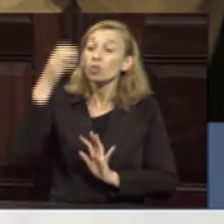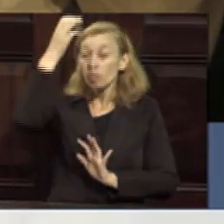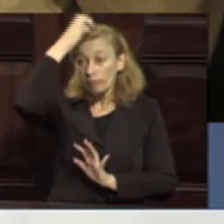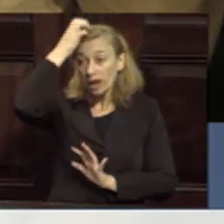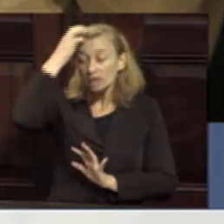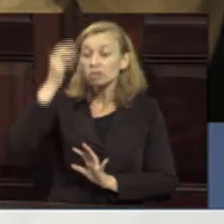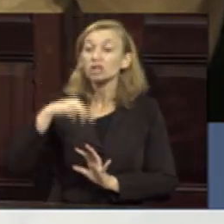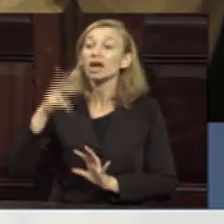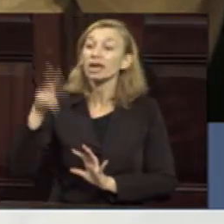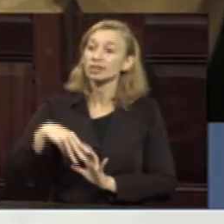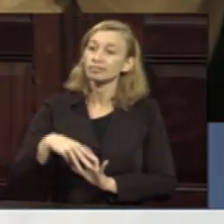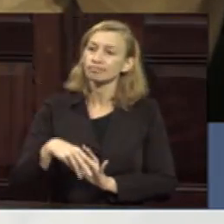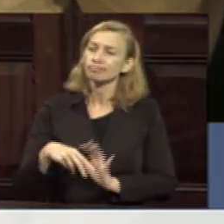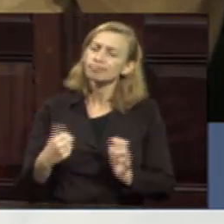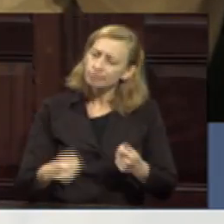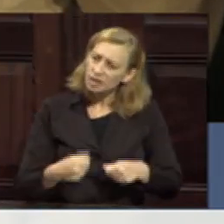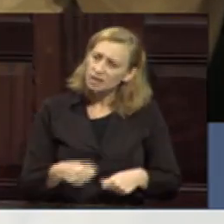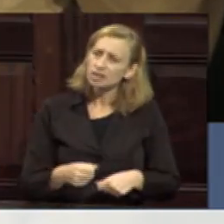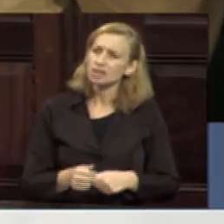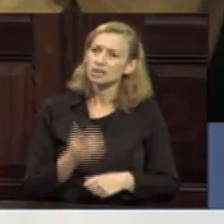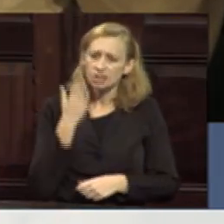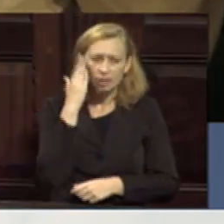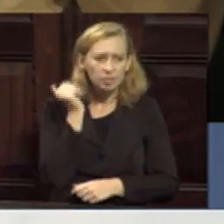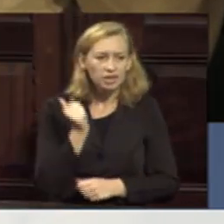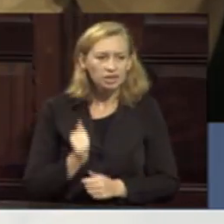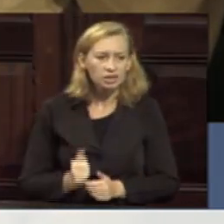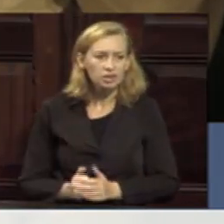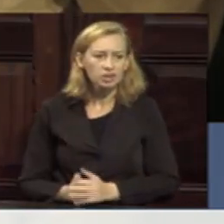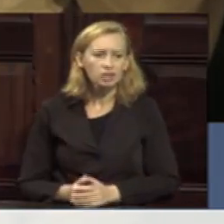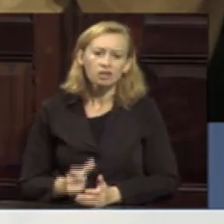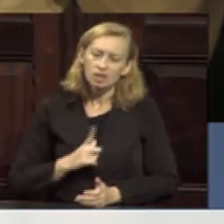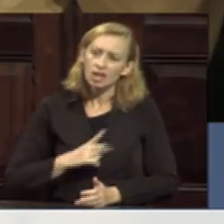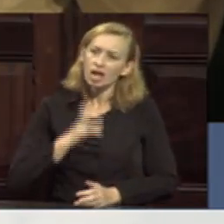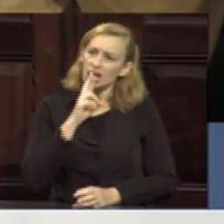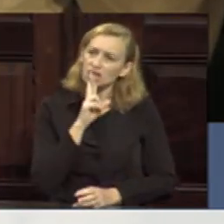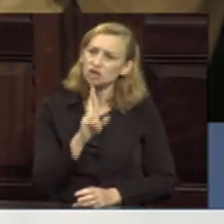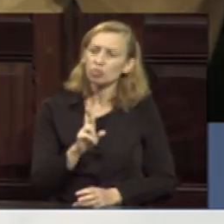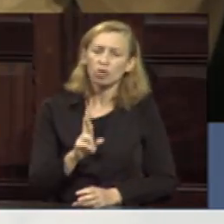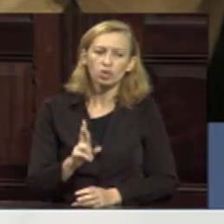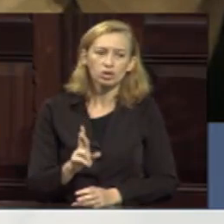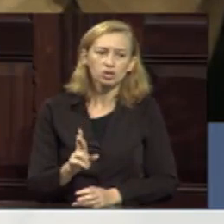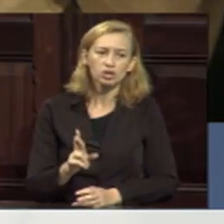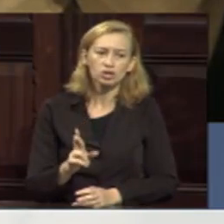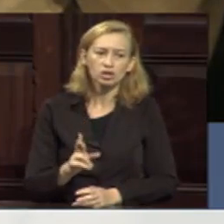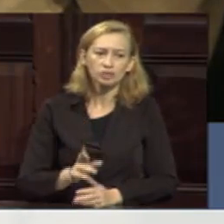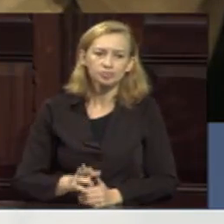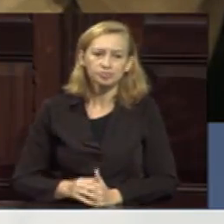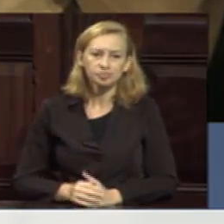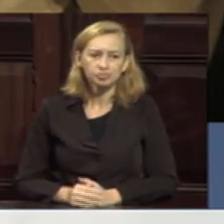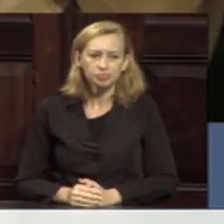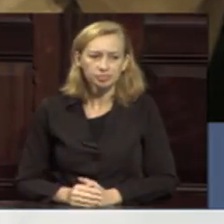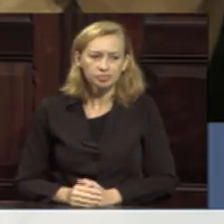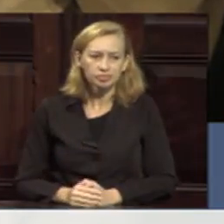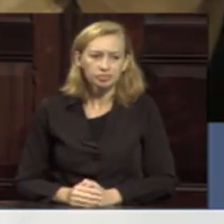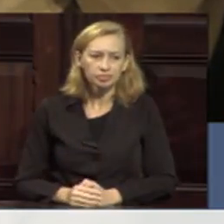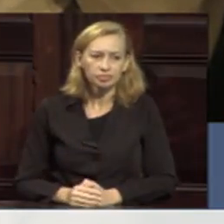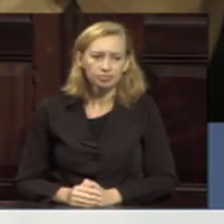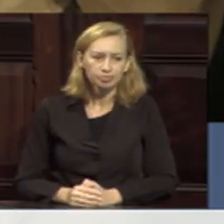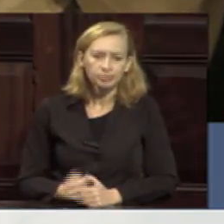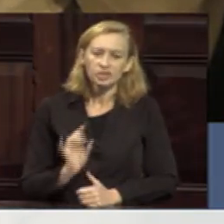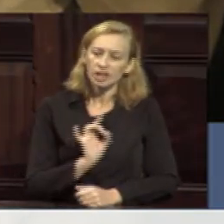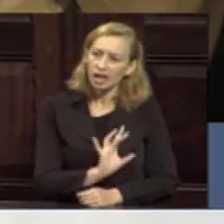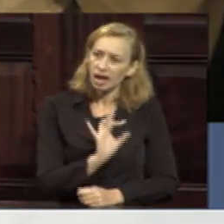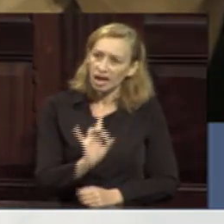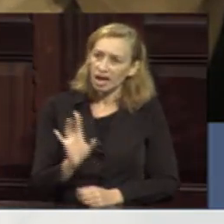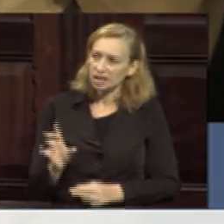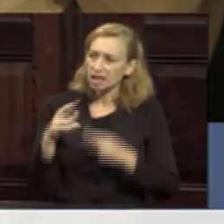correta quem foram os assassinos. Nós aqui revisaremos e cobraremos das autoridades a cada sessão. Se